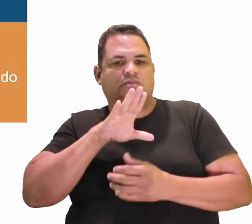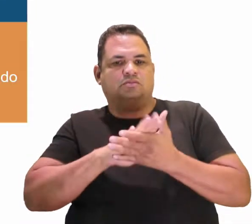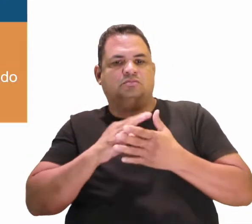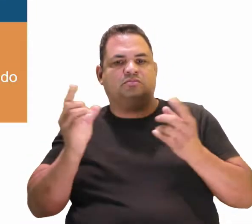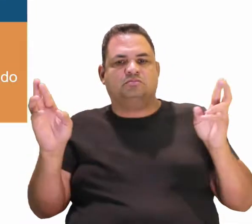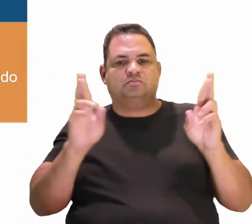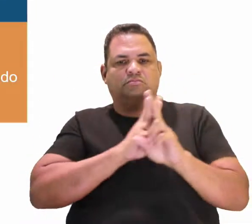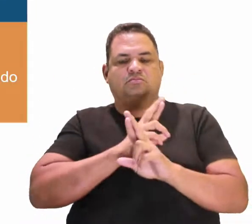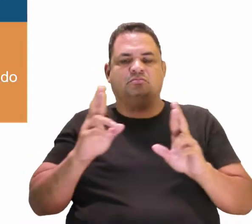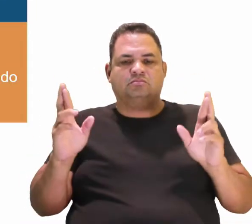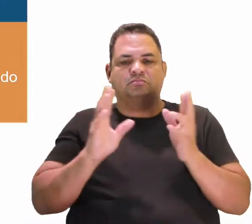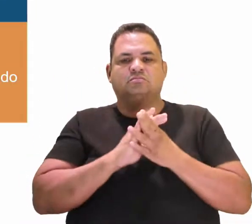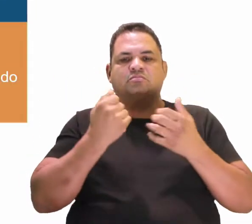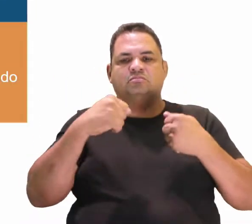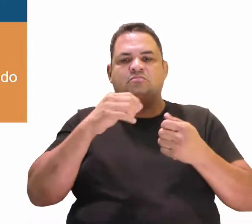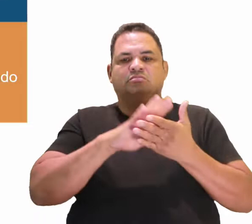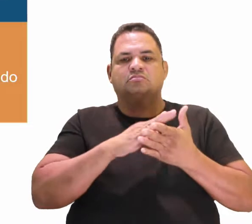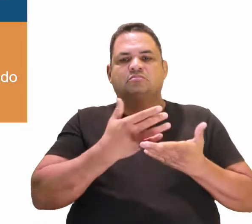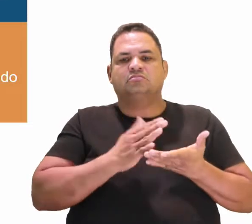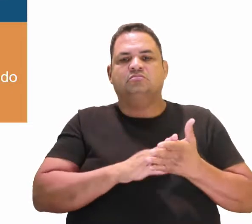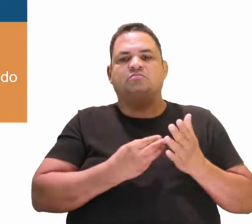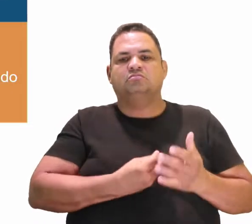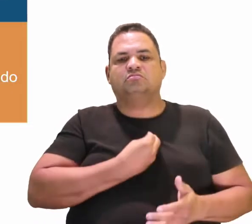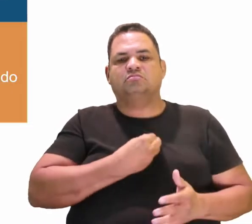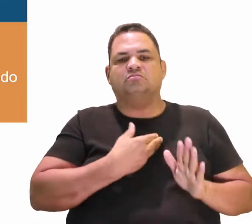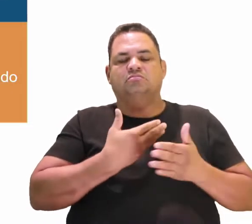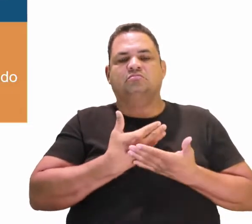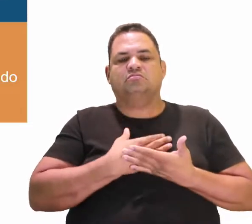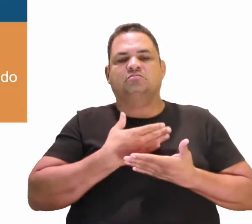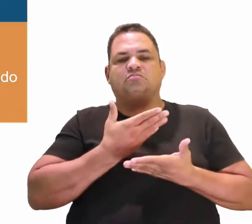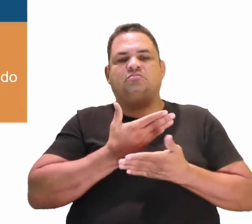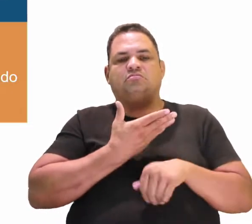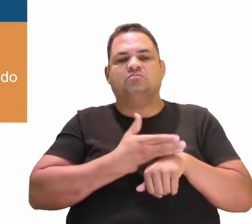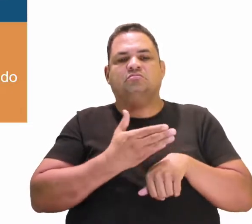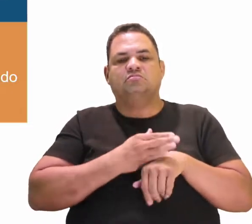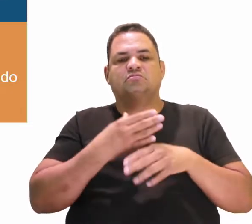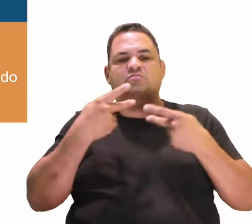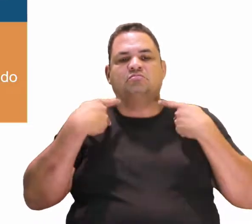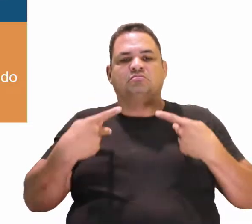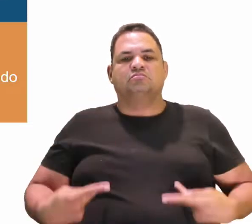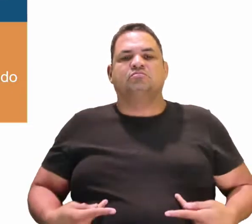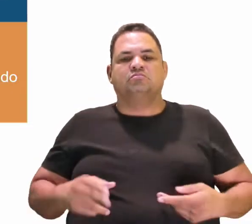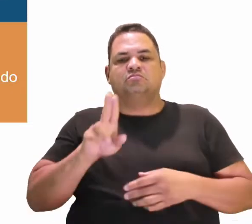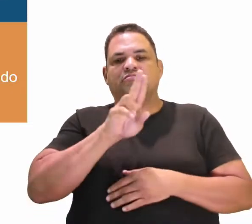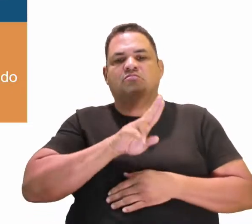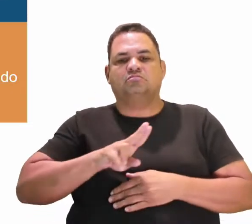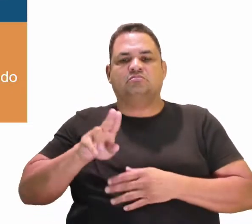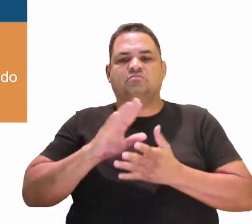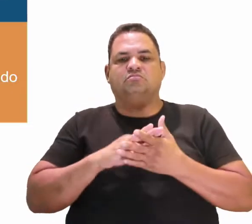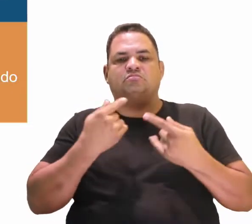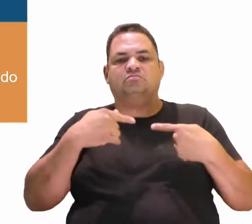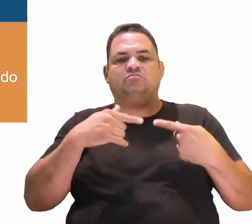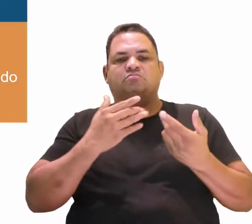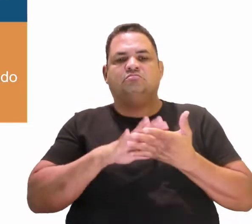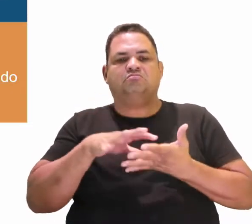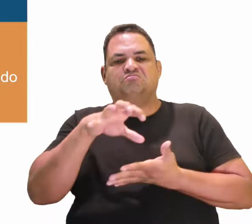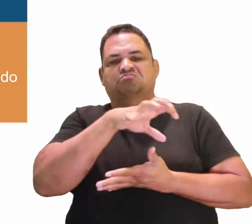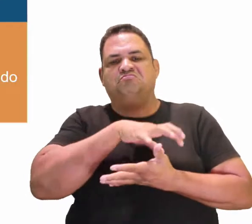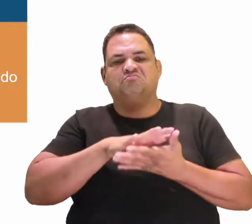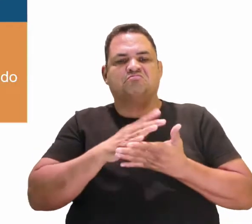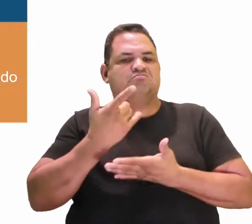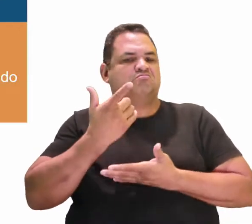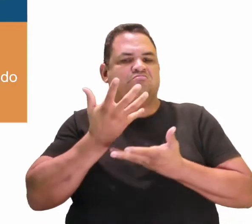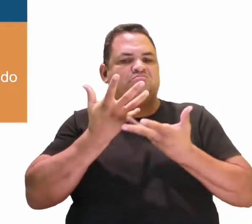e relações de poder presentes nas práticas corporais, adotando posicionamento contrário a qualquer manifestação de